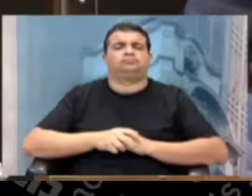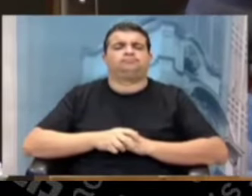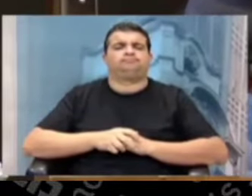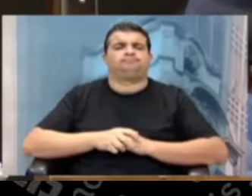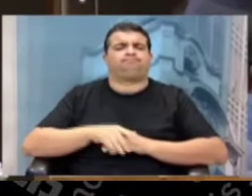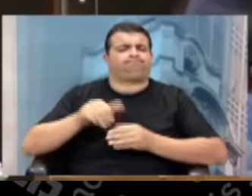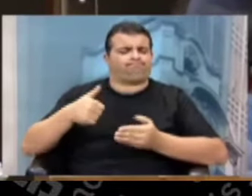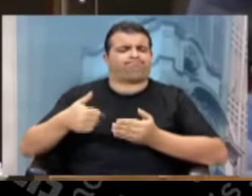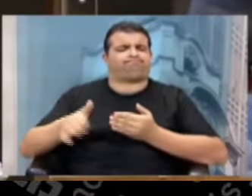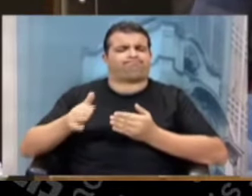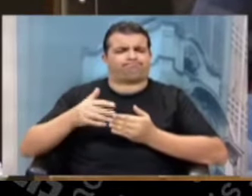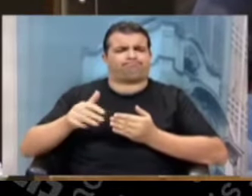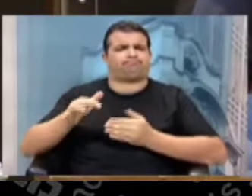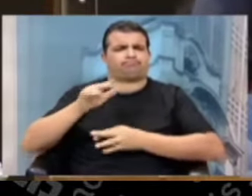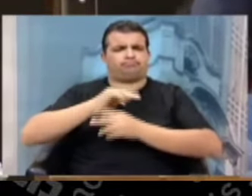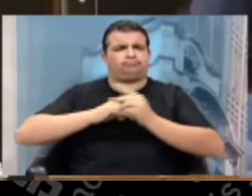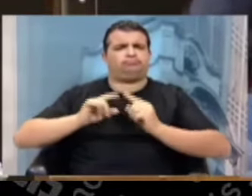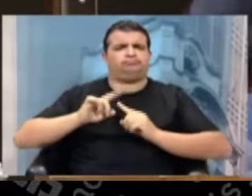Prejuízo em vários níveis.